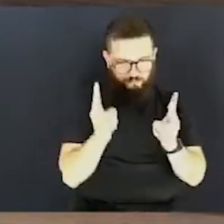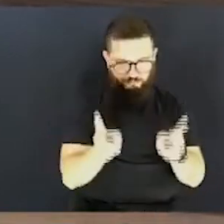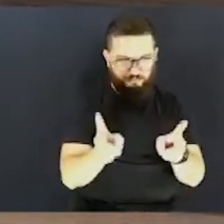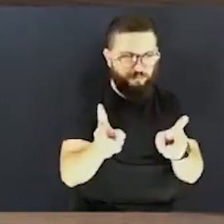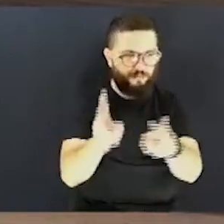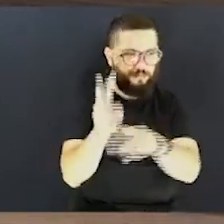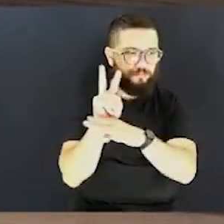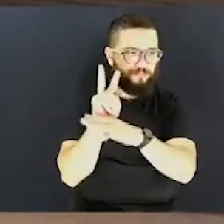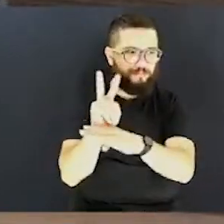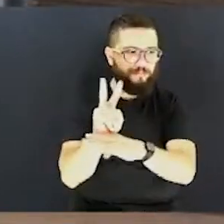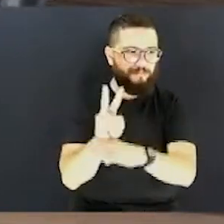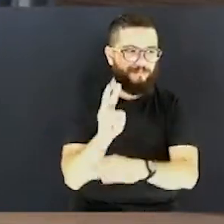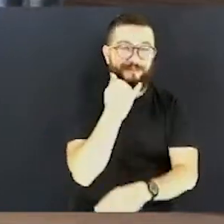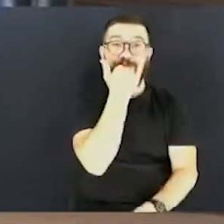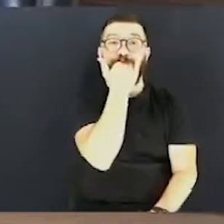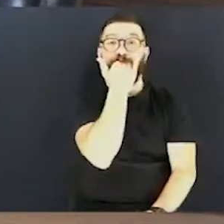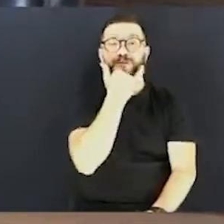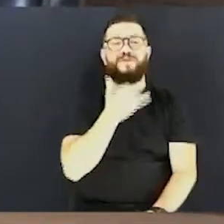Desculpa.